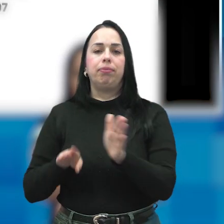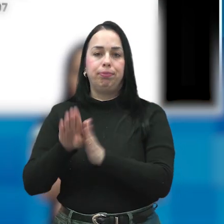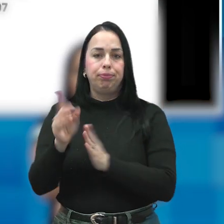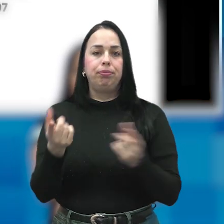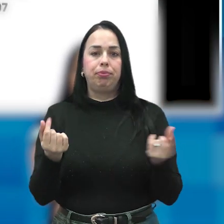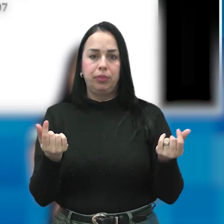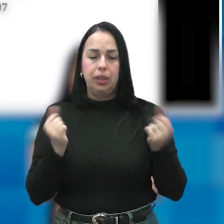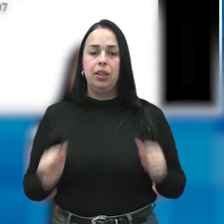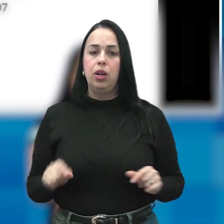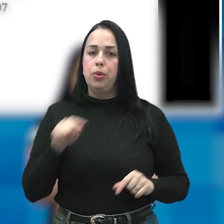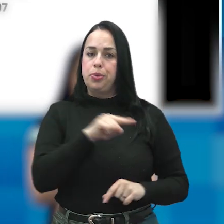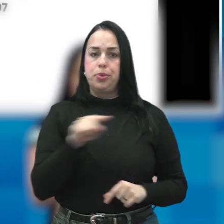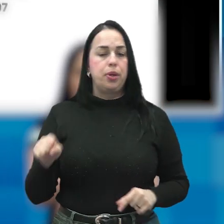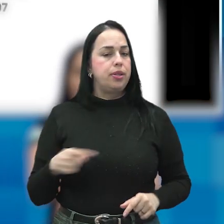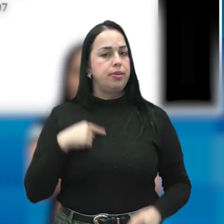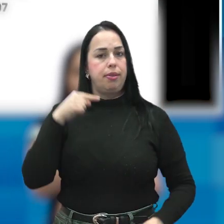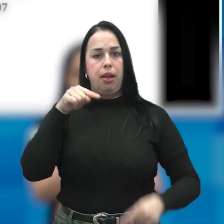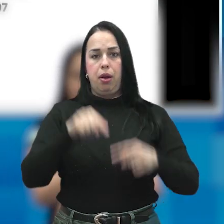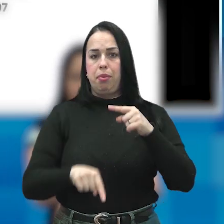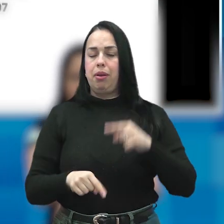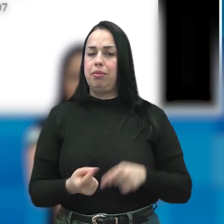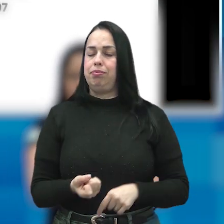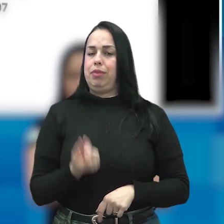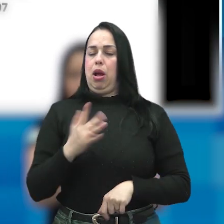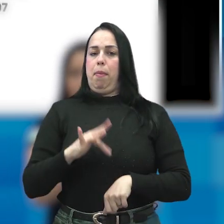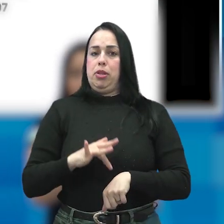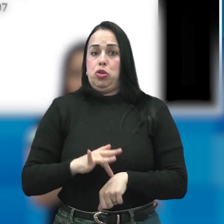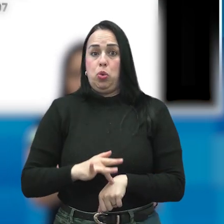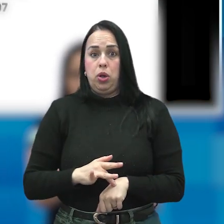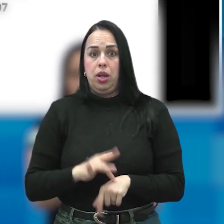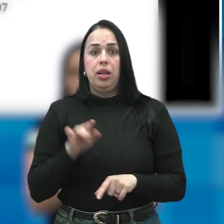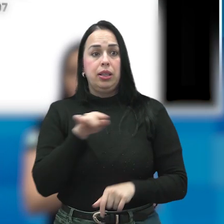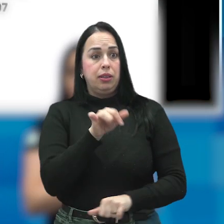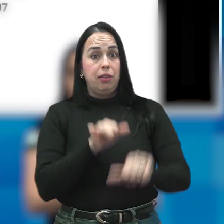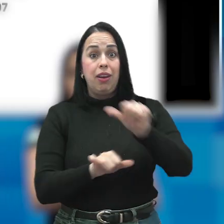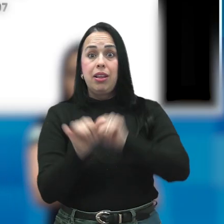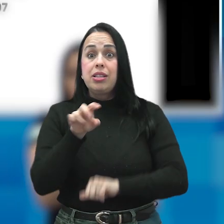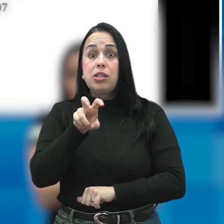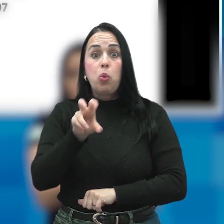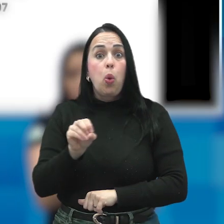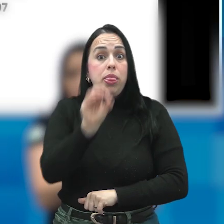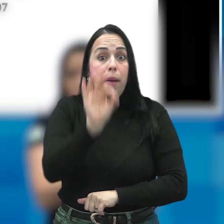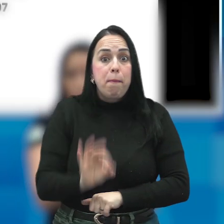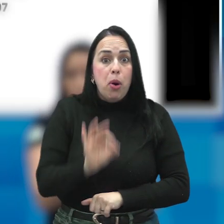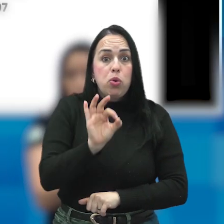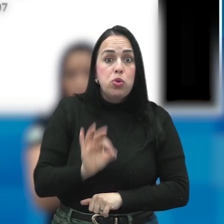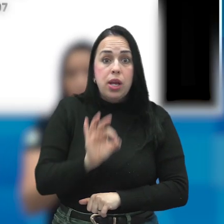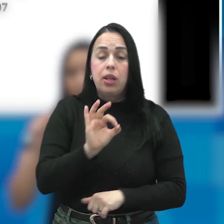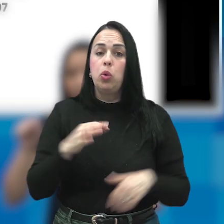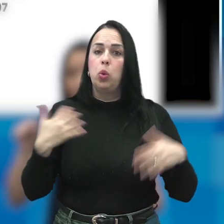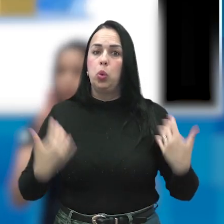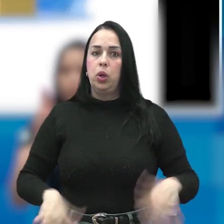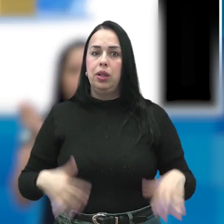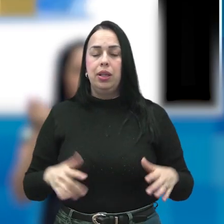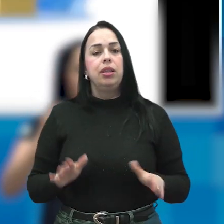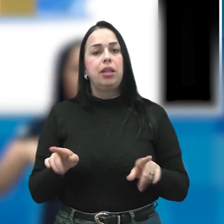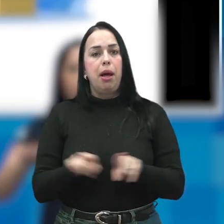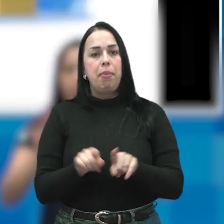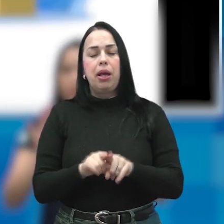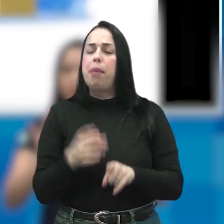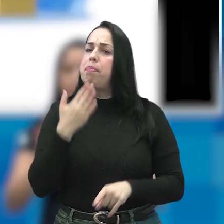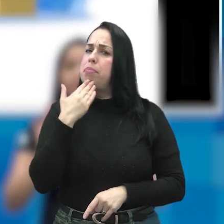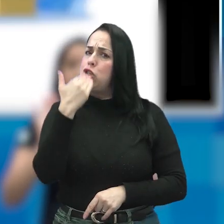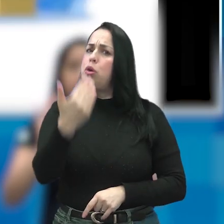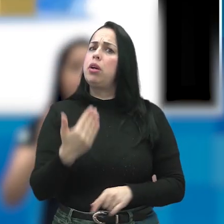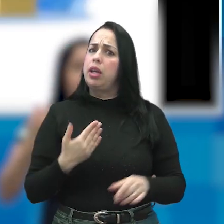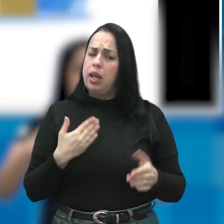Amélia considerou o aumento abusivo para algumas faixas, que poderão ter um reajuste de 50% no valor do IPTU, e cobrou um